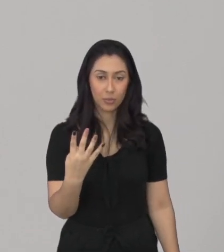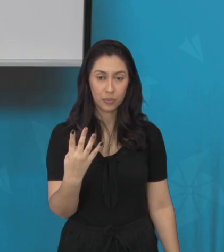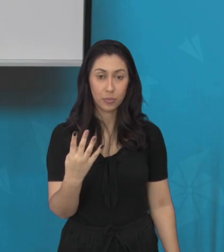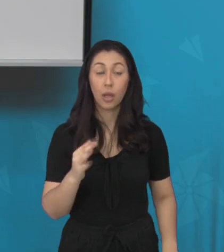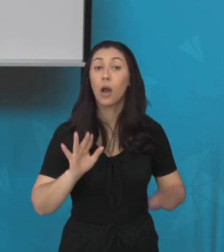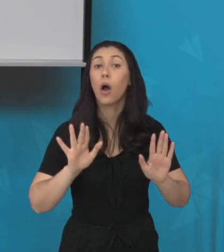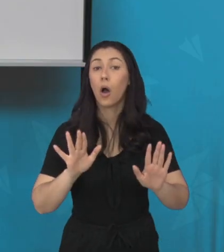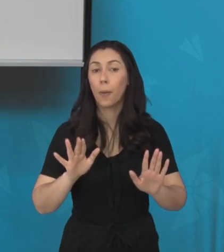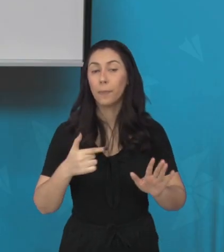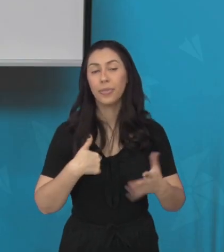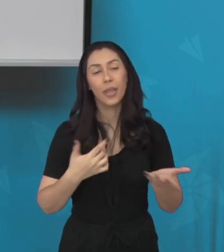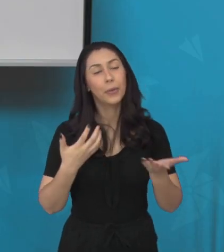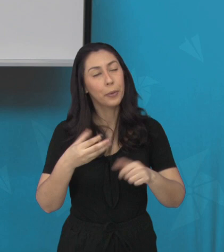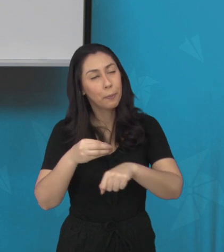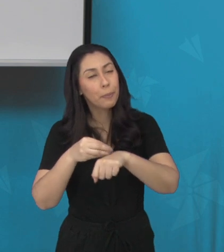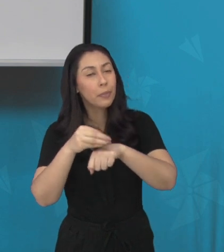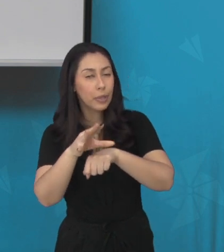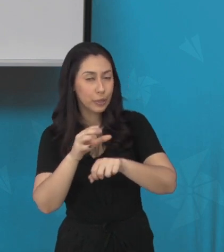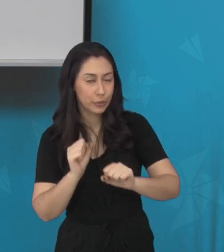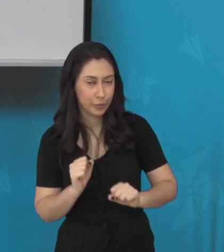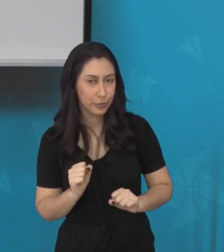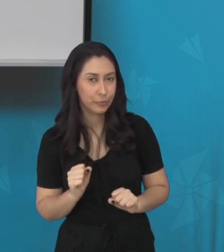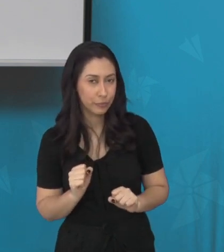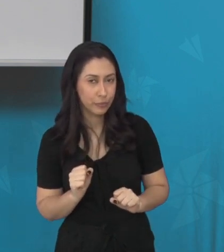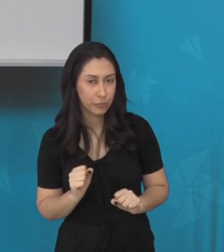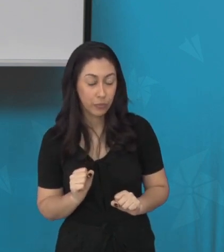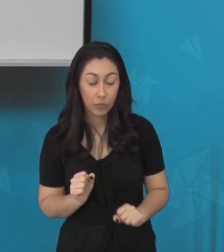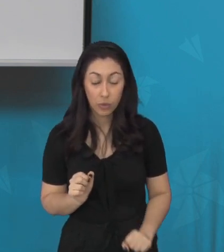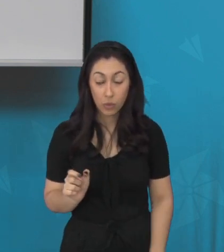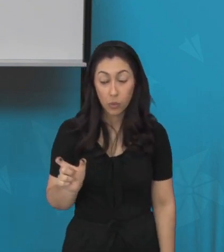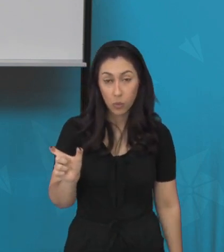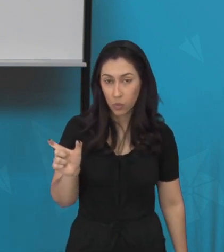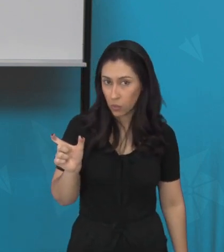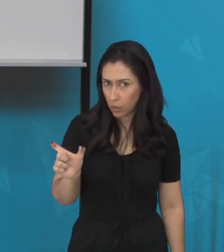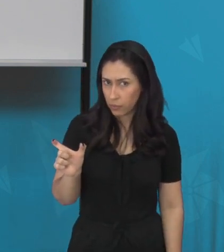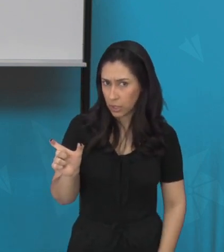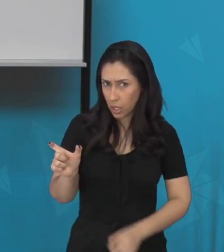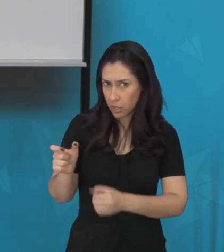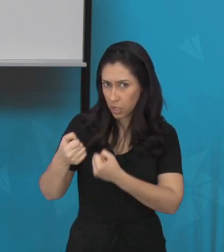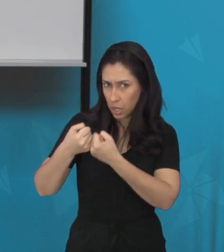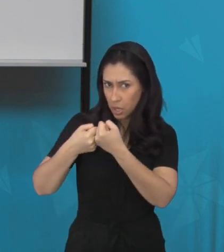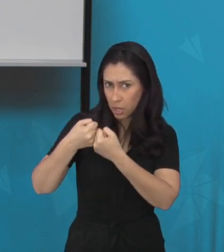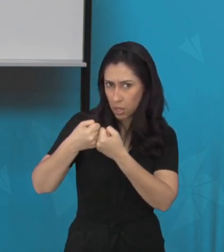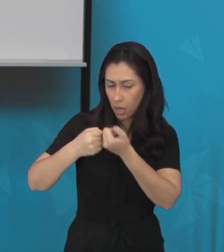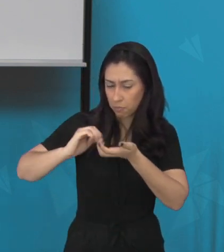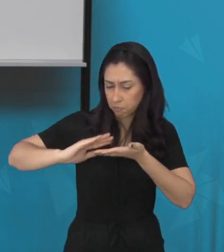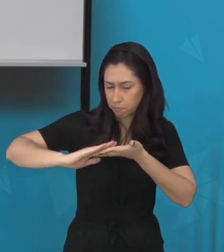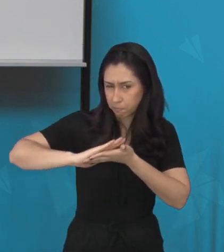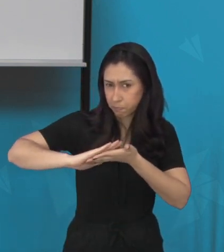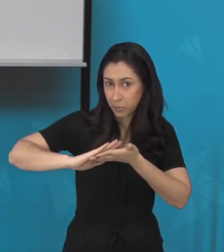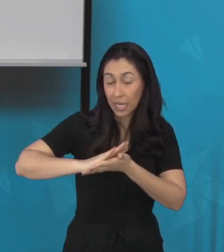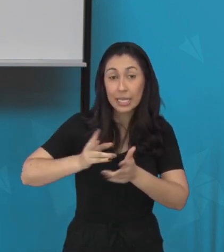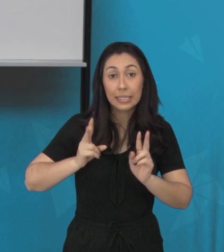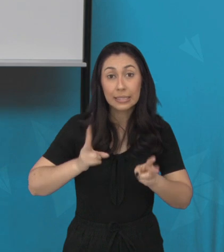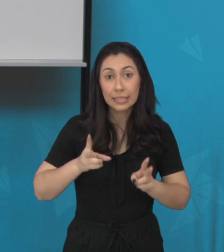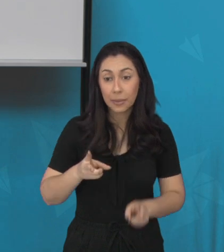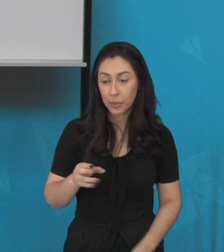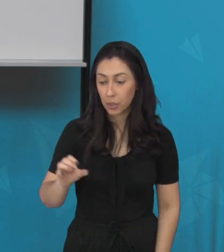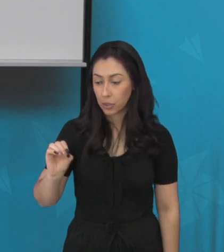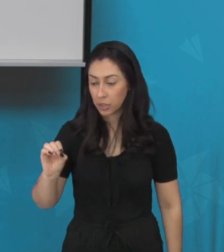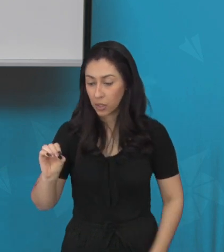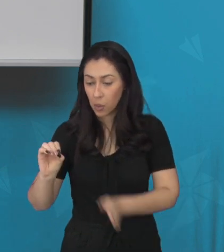0,34. E aqui, galera, eu queria dar uma dica para vocês. O coeficiente de atrito, ele está sempre entre 0 e